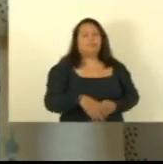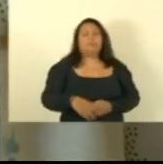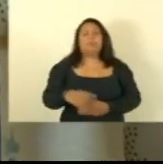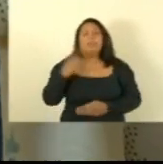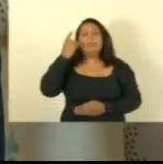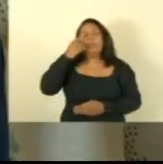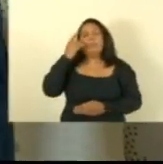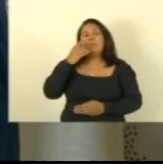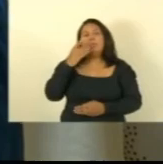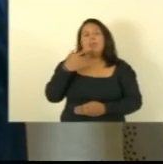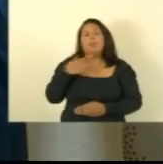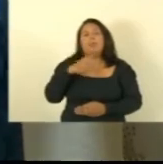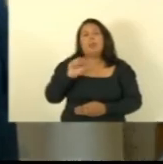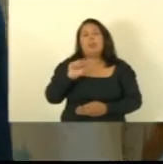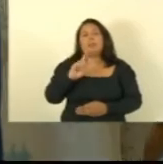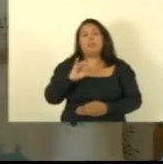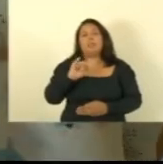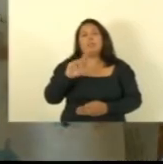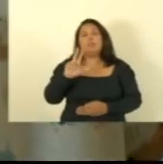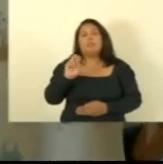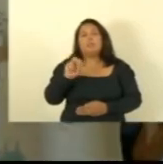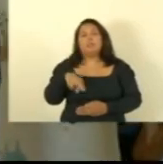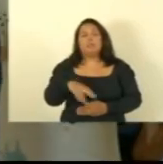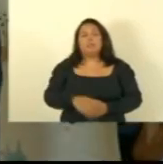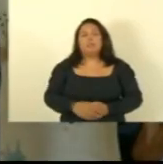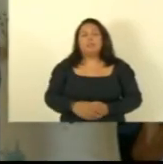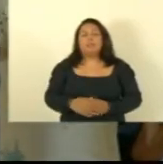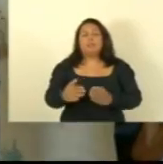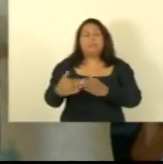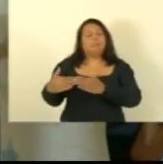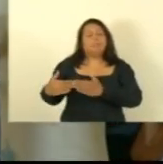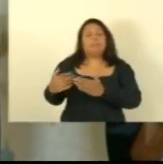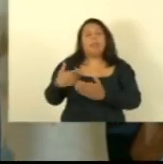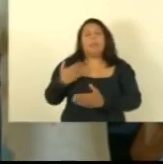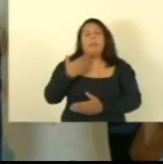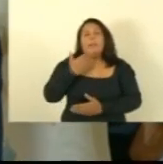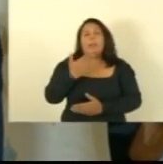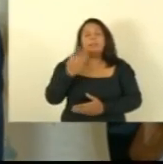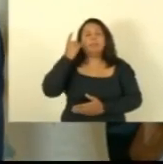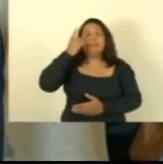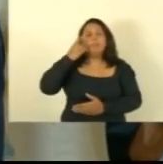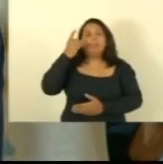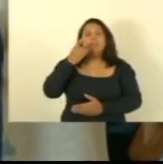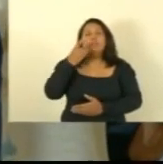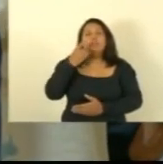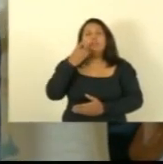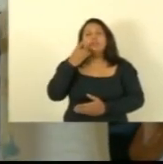deputado Adilson Espíndola. Na ausência, deputado Adilson, deputado